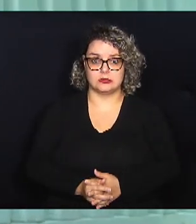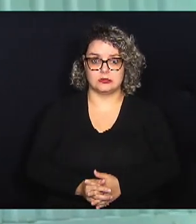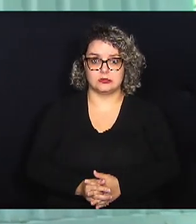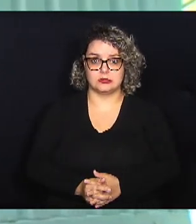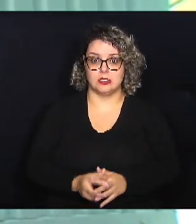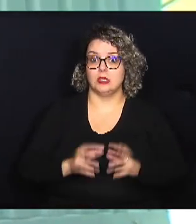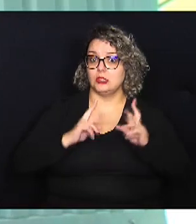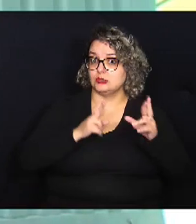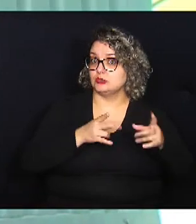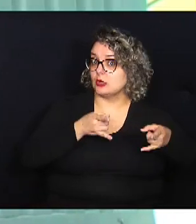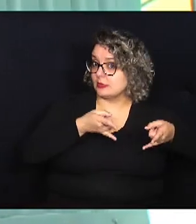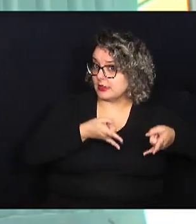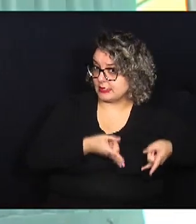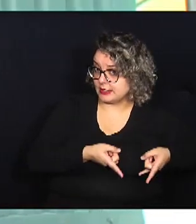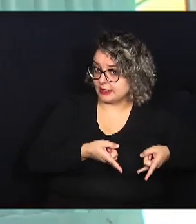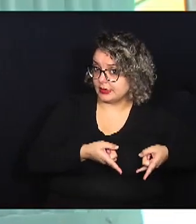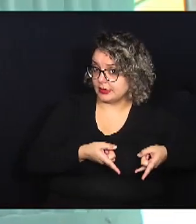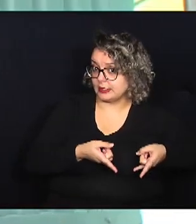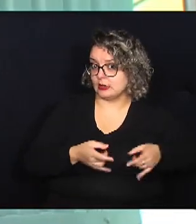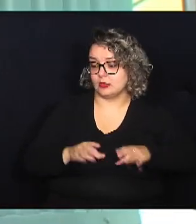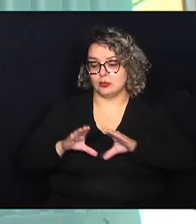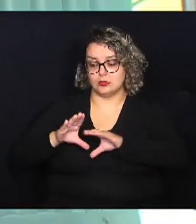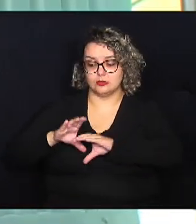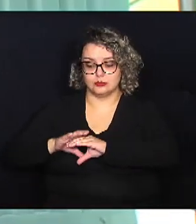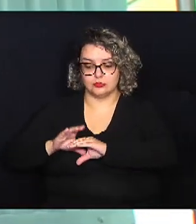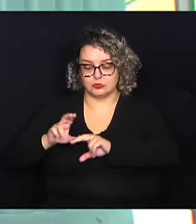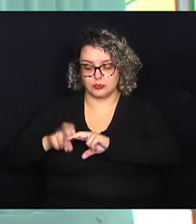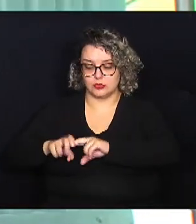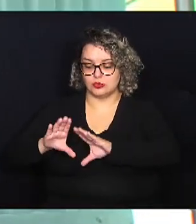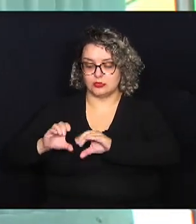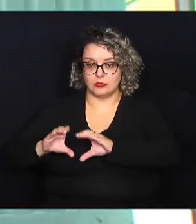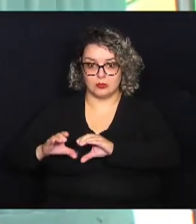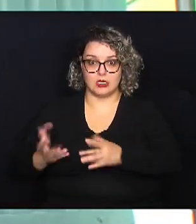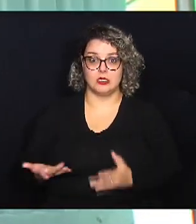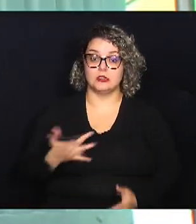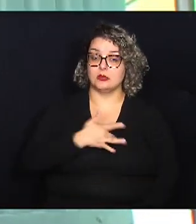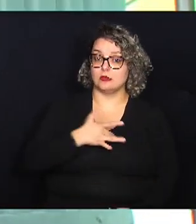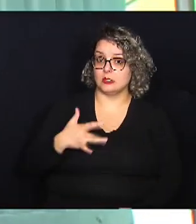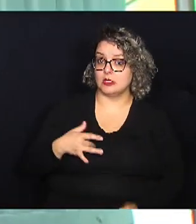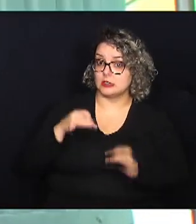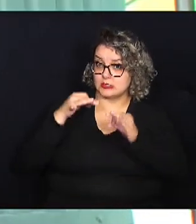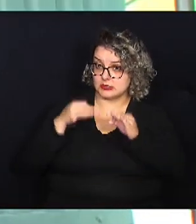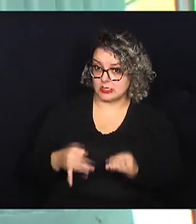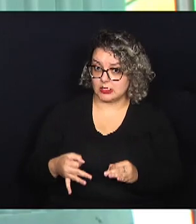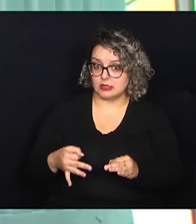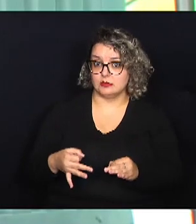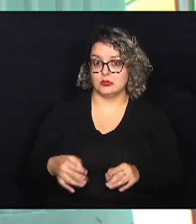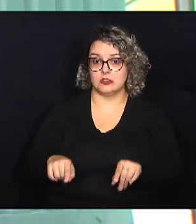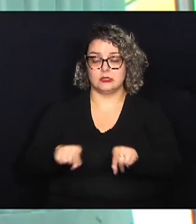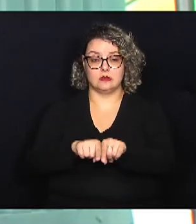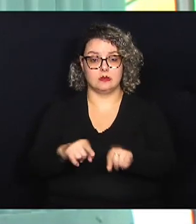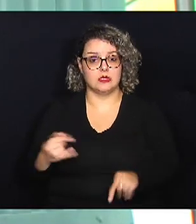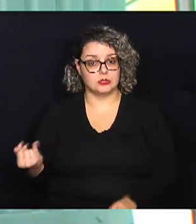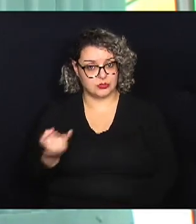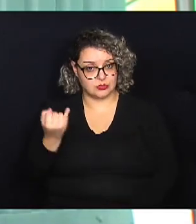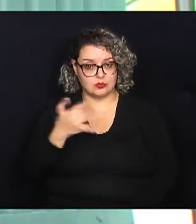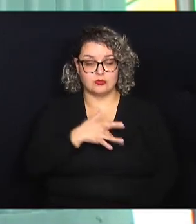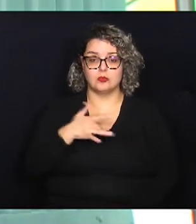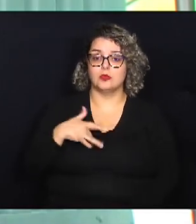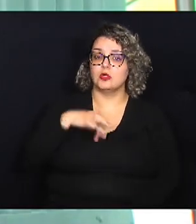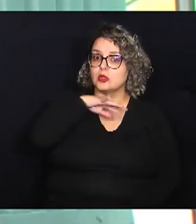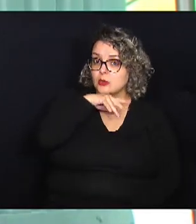dormem na cama, estão no sofá com a gente. Manter a saúde dos animais em dia, além de importante para o